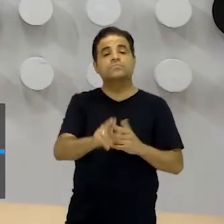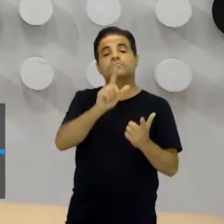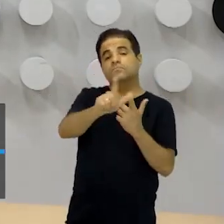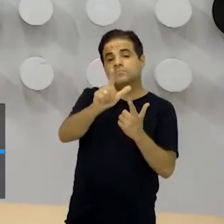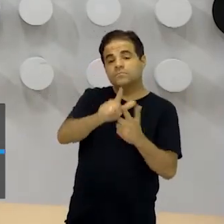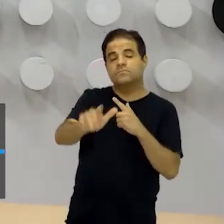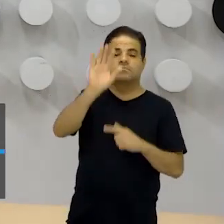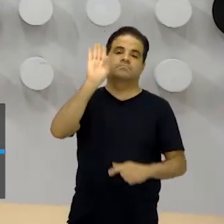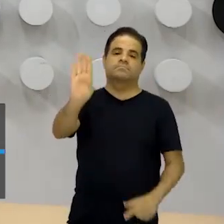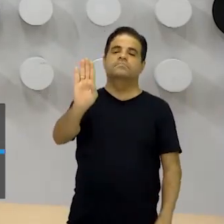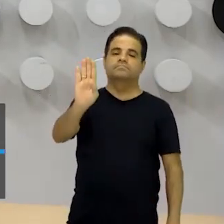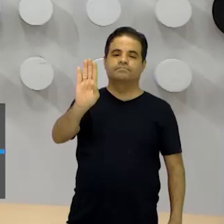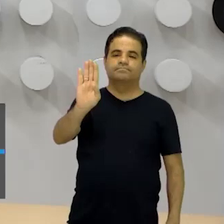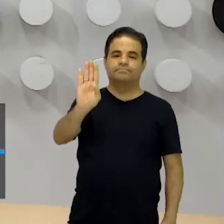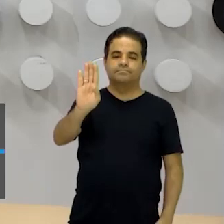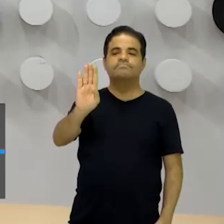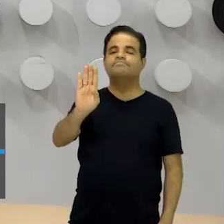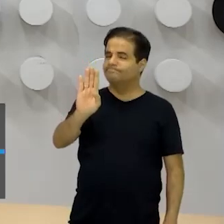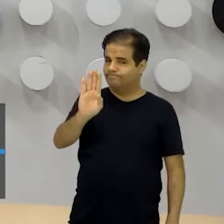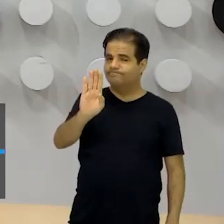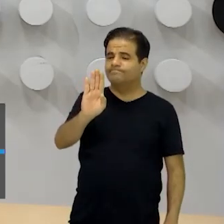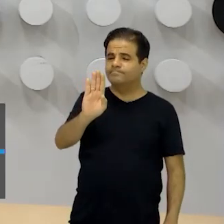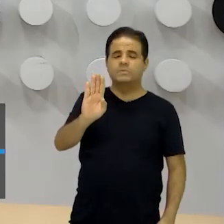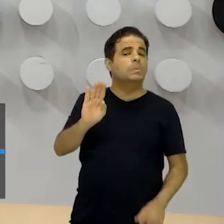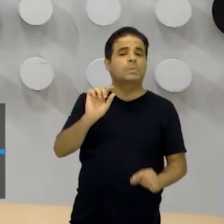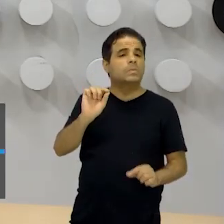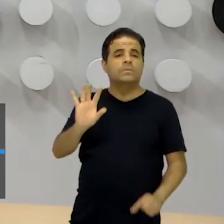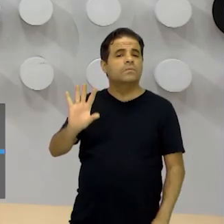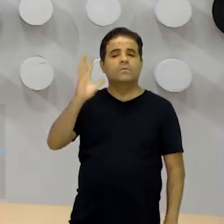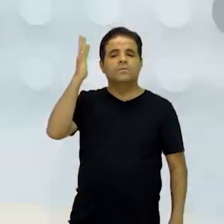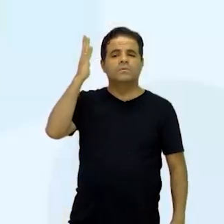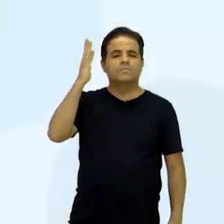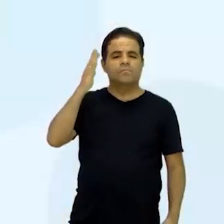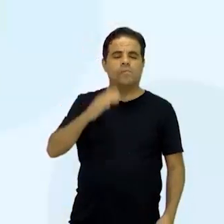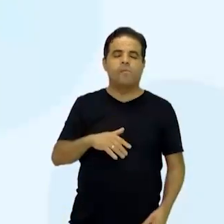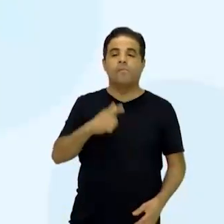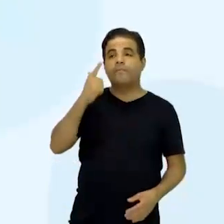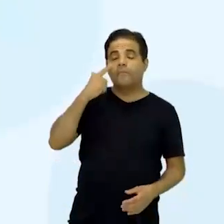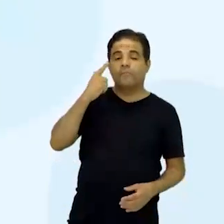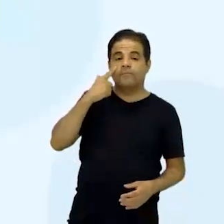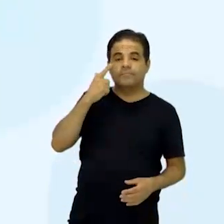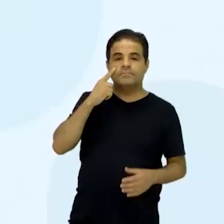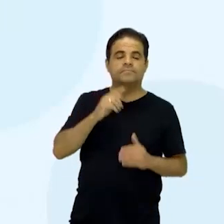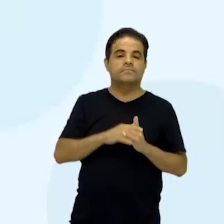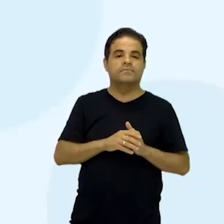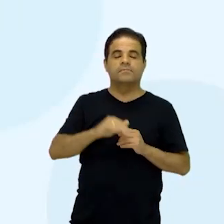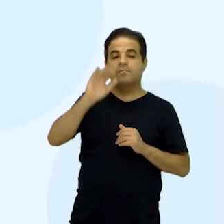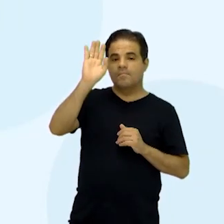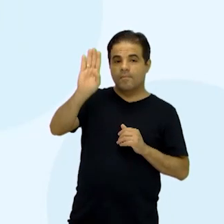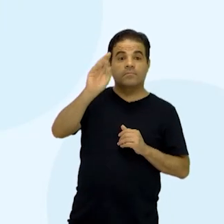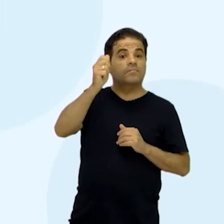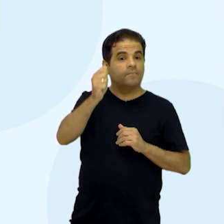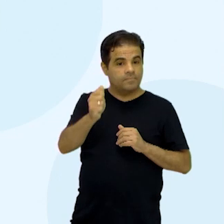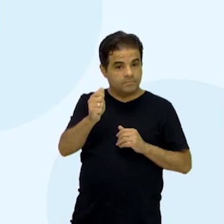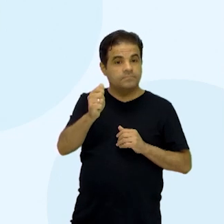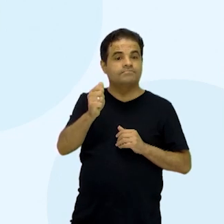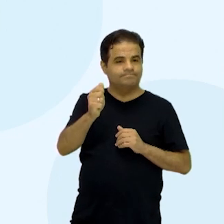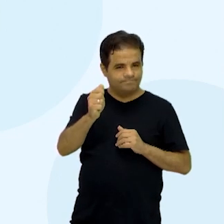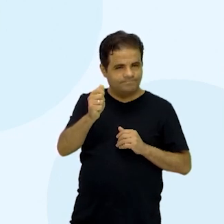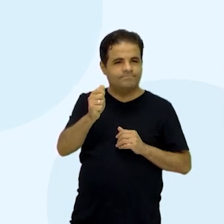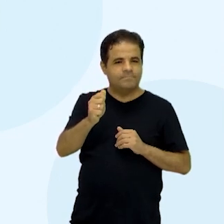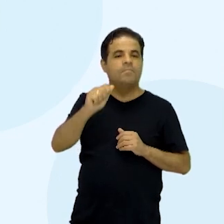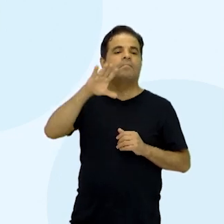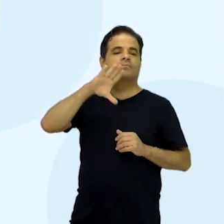letra B. E aí, letra B? O que aconteceu aqui? Vamos ver, gente. A letra A.